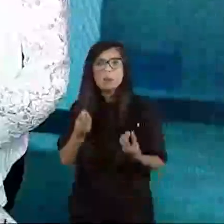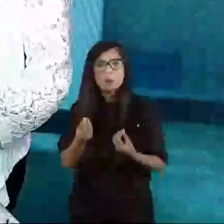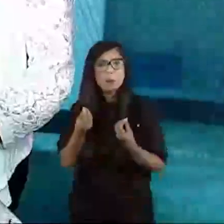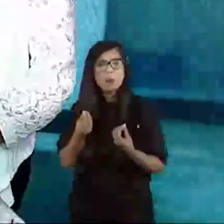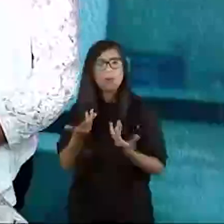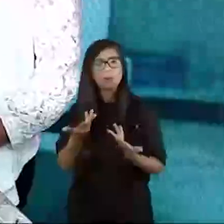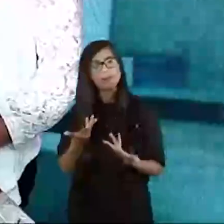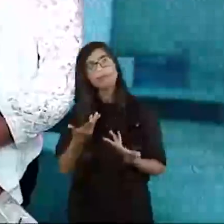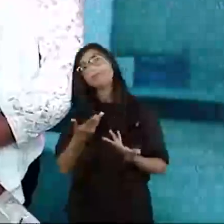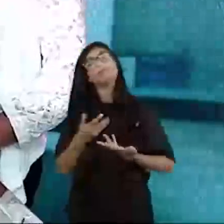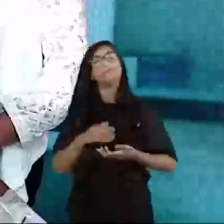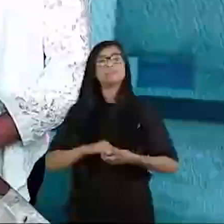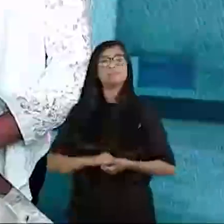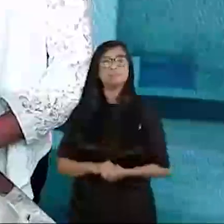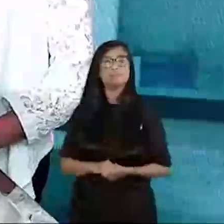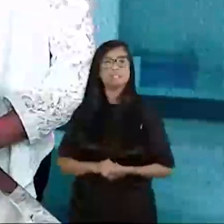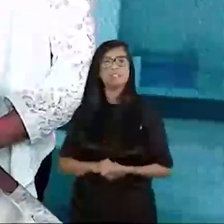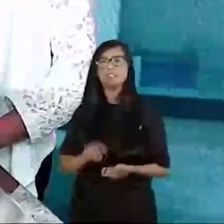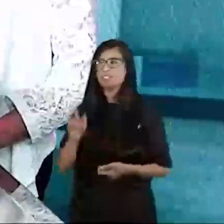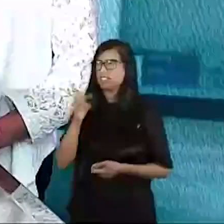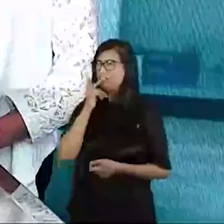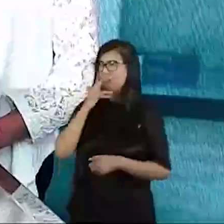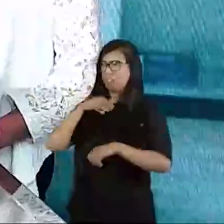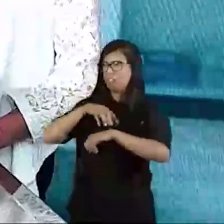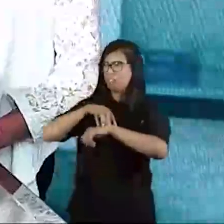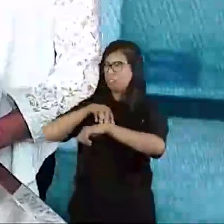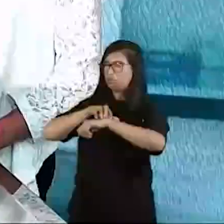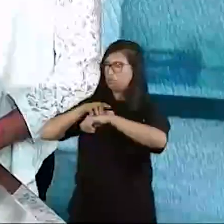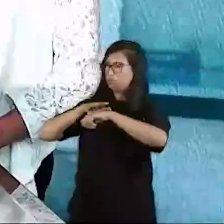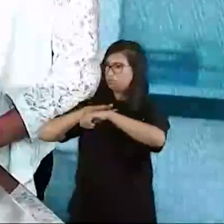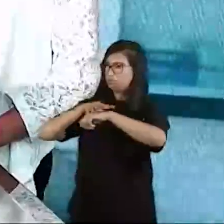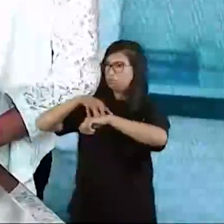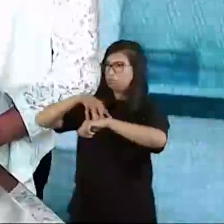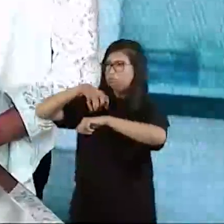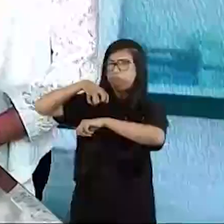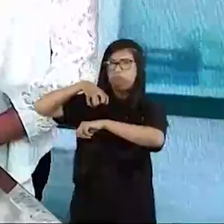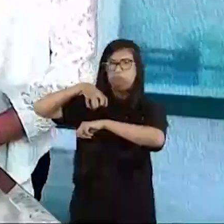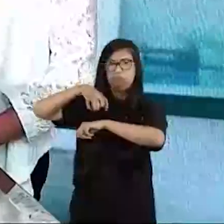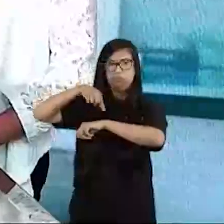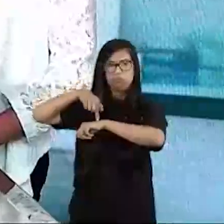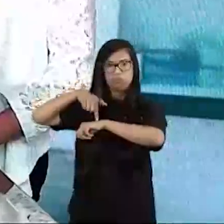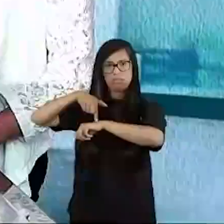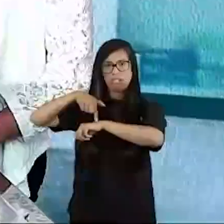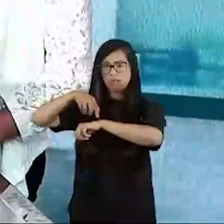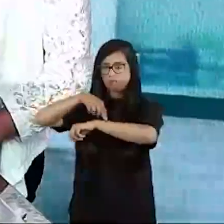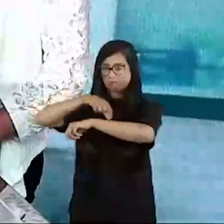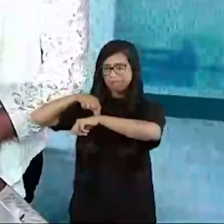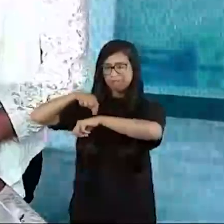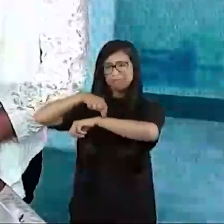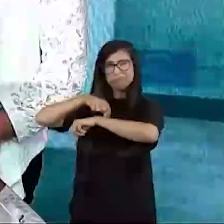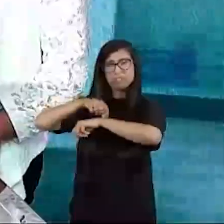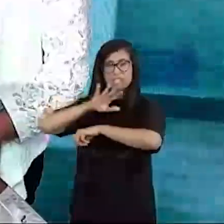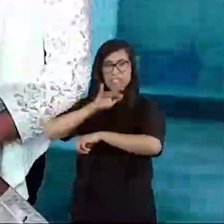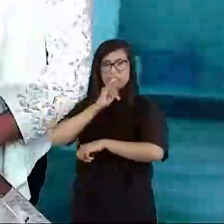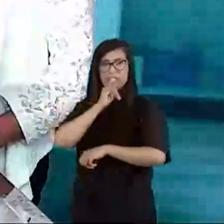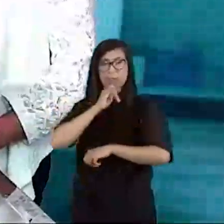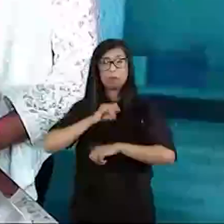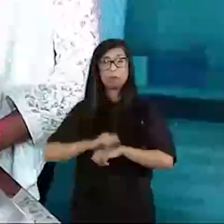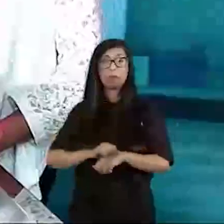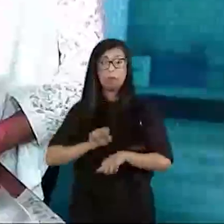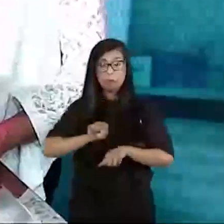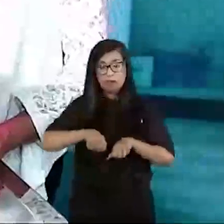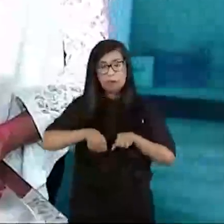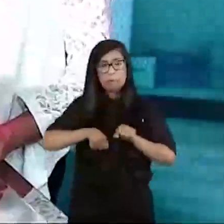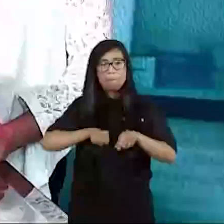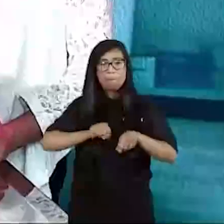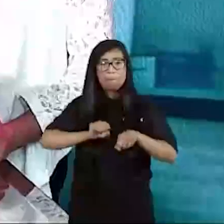tem possibilidade de infecção? Gente, esses pacientes, quando têm infecções localizadas em patas e dobra facial, se